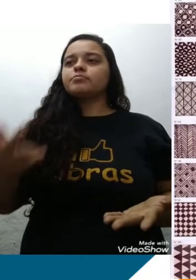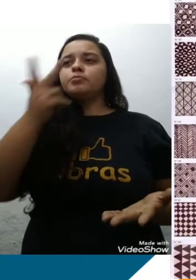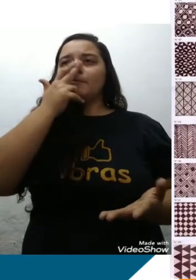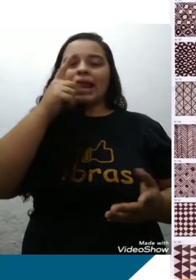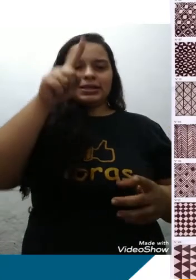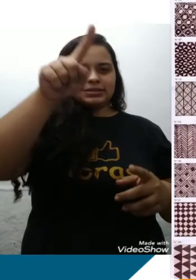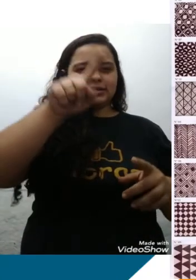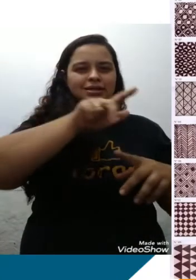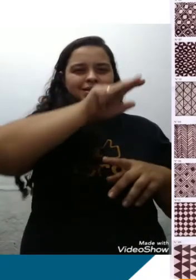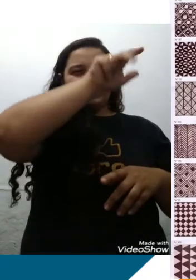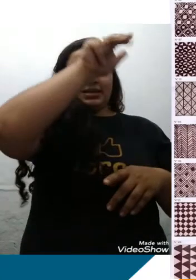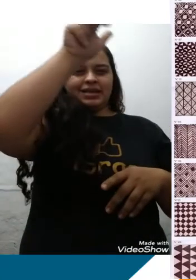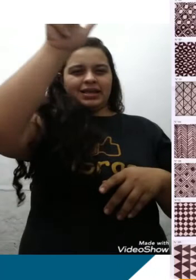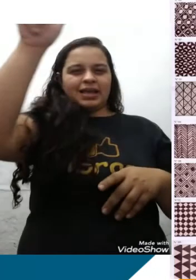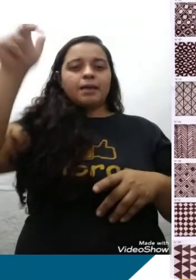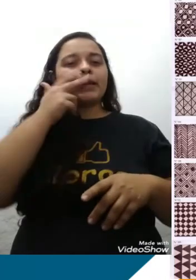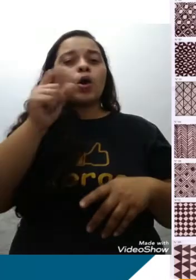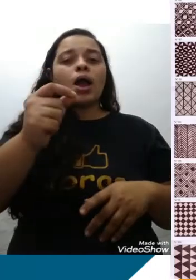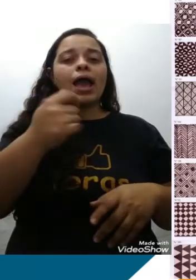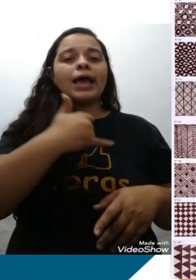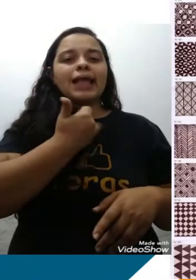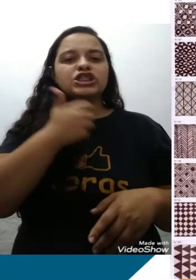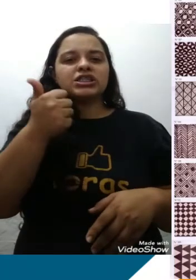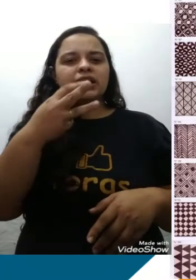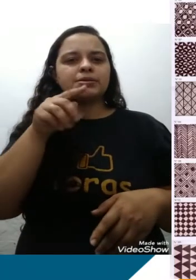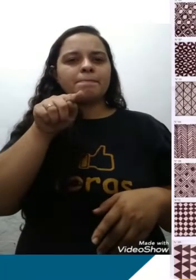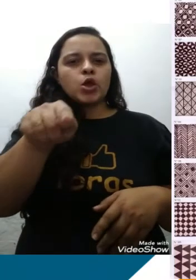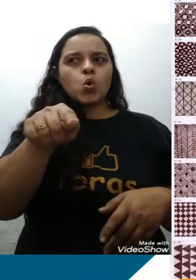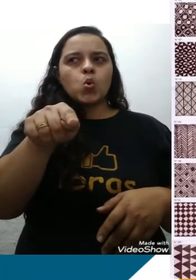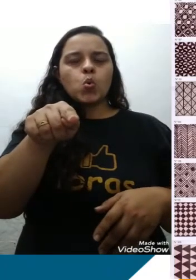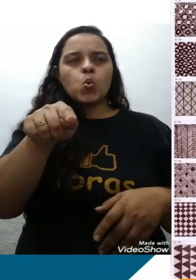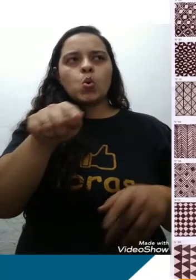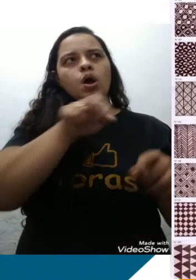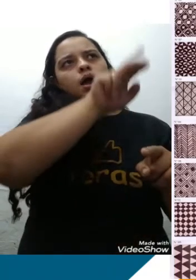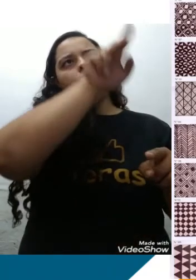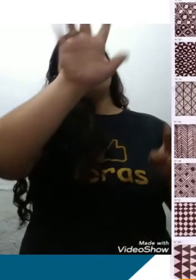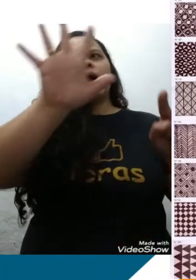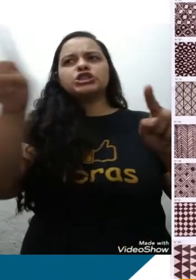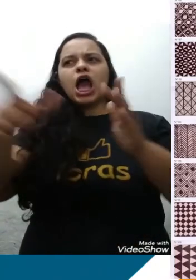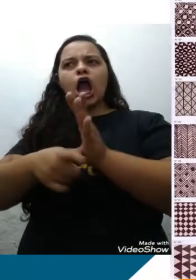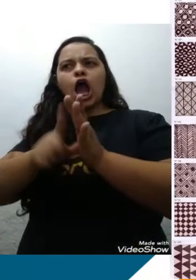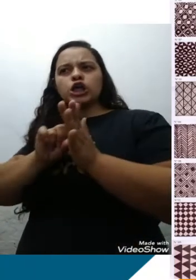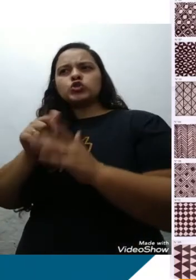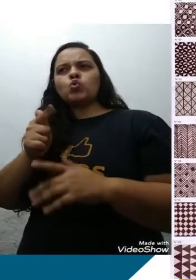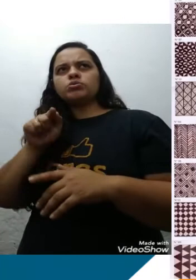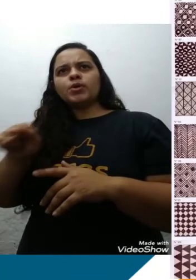Como podem ter cruzado lá o Estreito de Bering em 13 mil anos, se mais de 12 mil anos já tinham